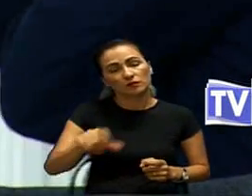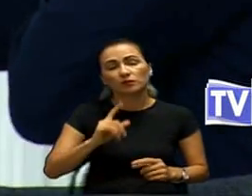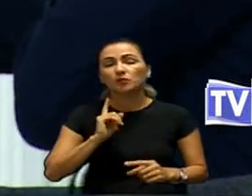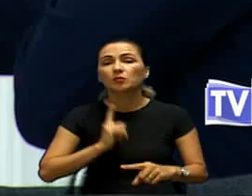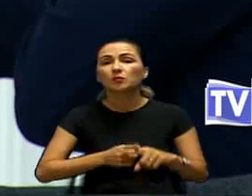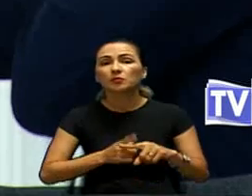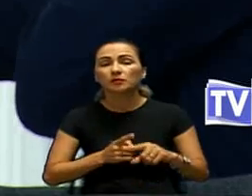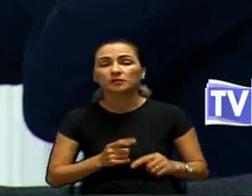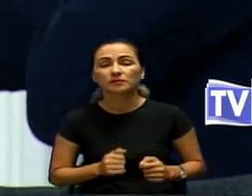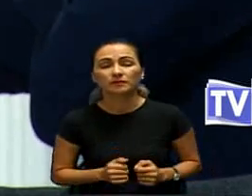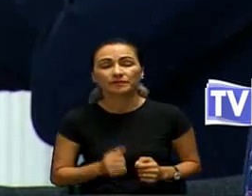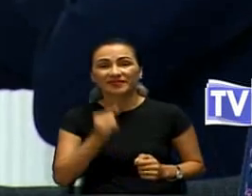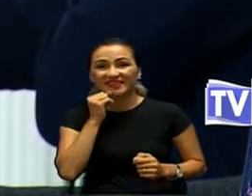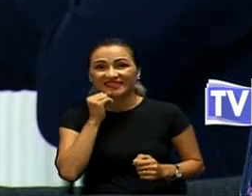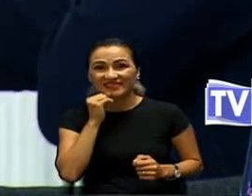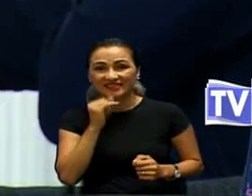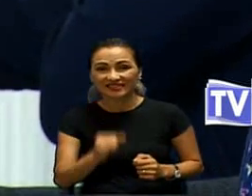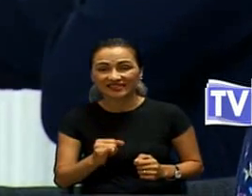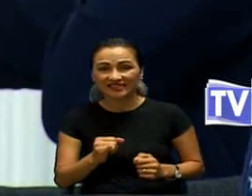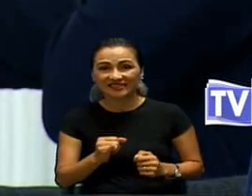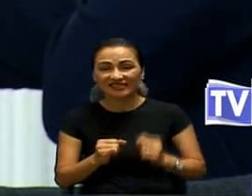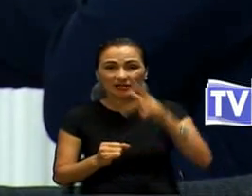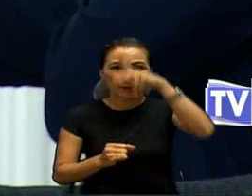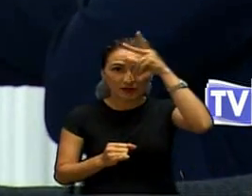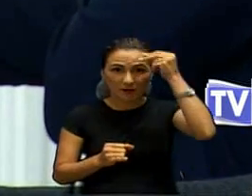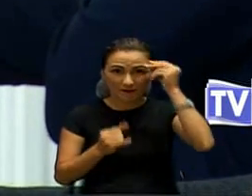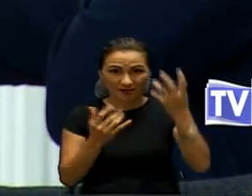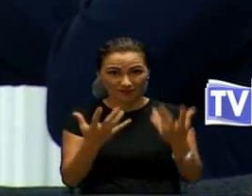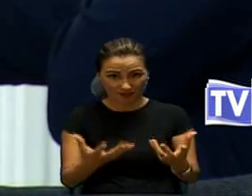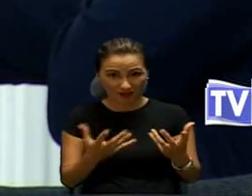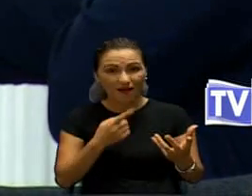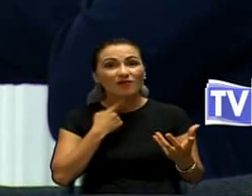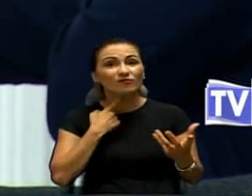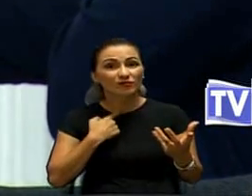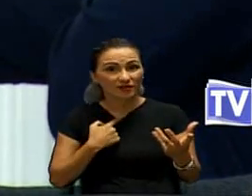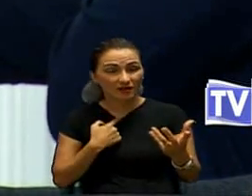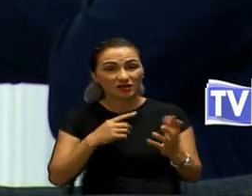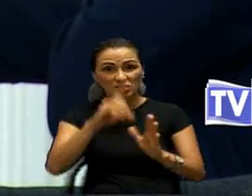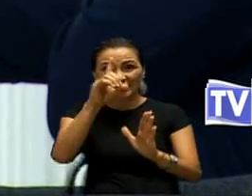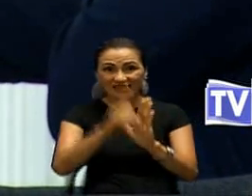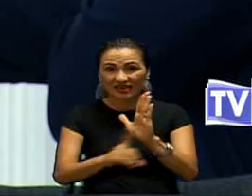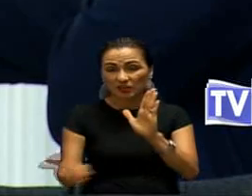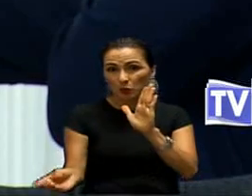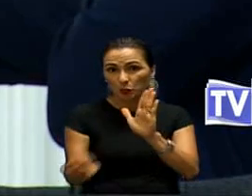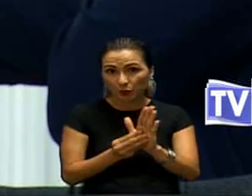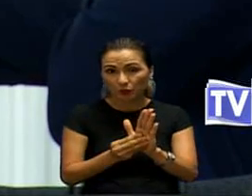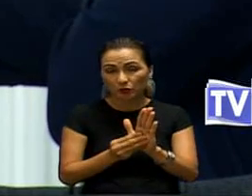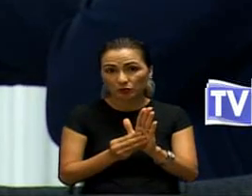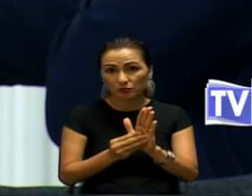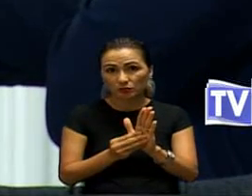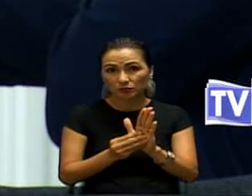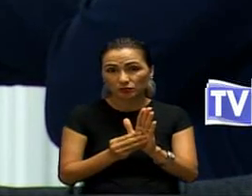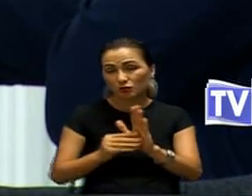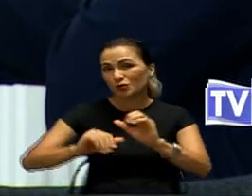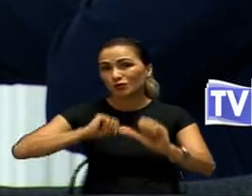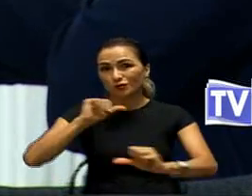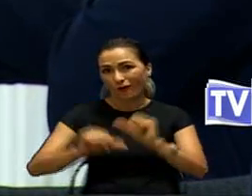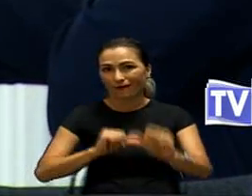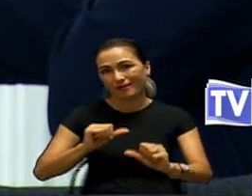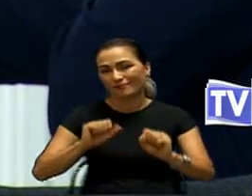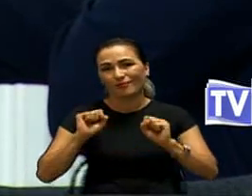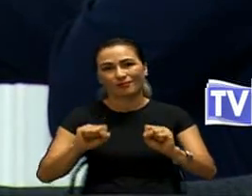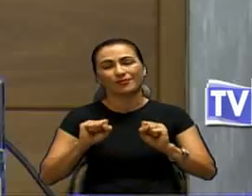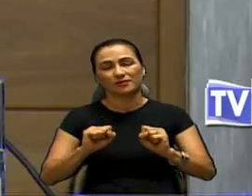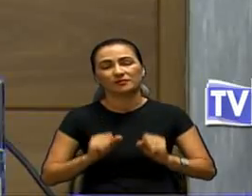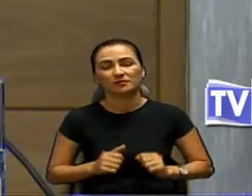podendo ser alterado conforme decreto do prefeito, e o artigo 10, onde ele também diz que pode ser alterado